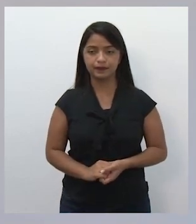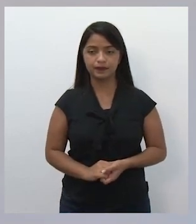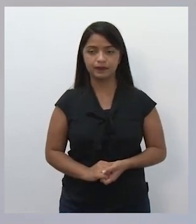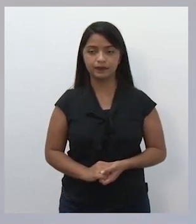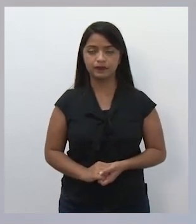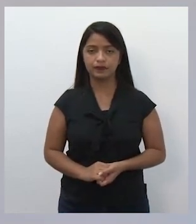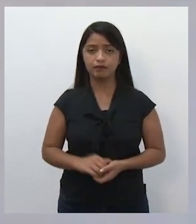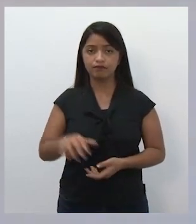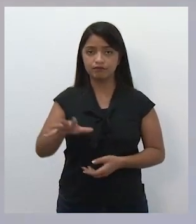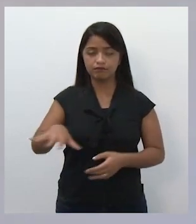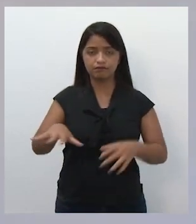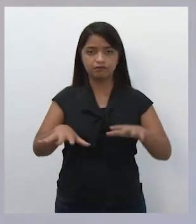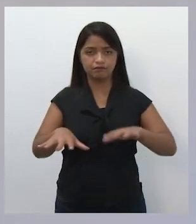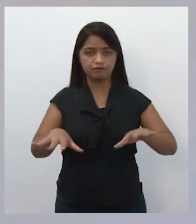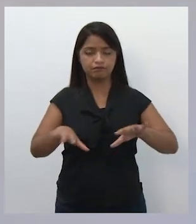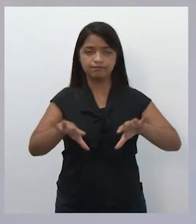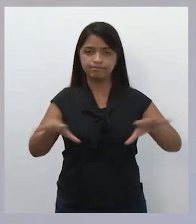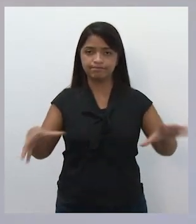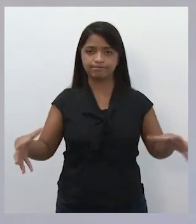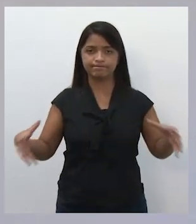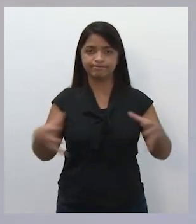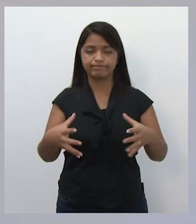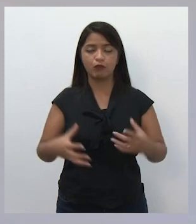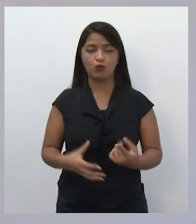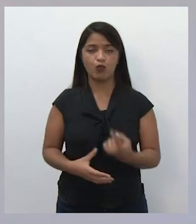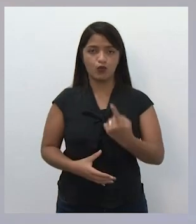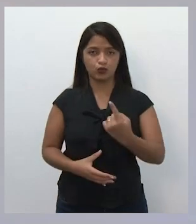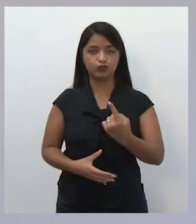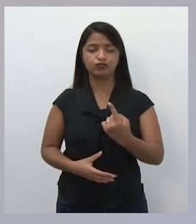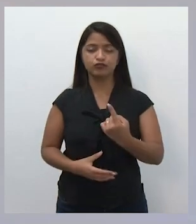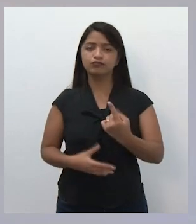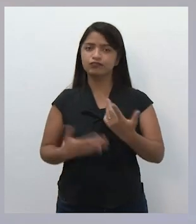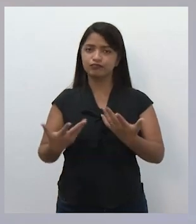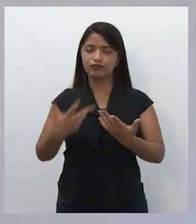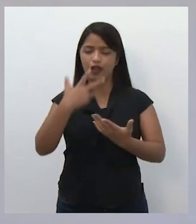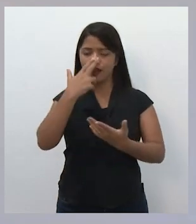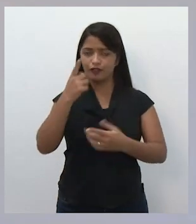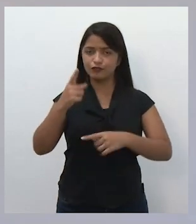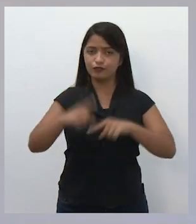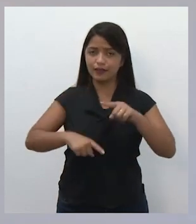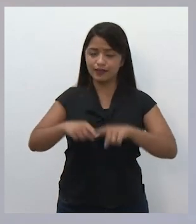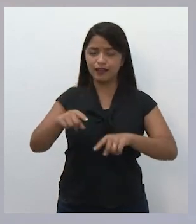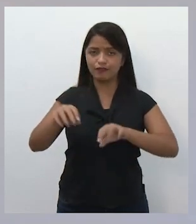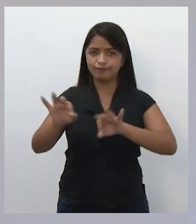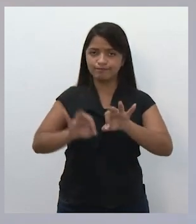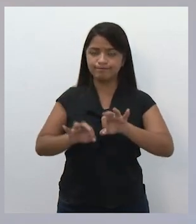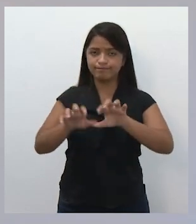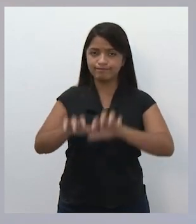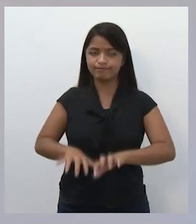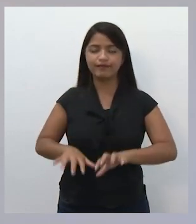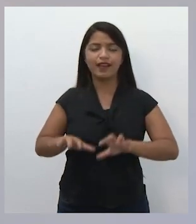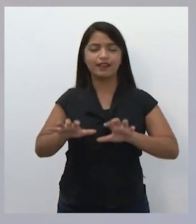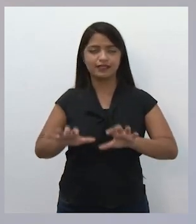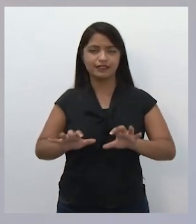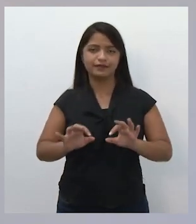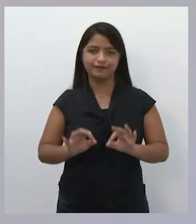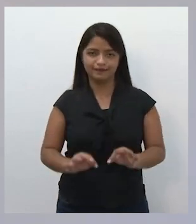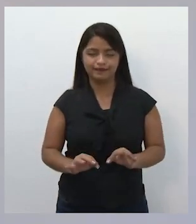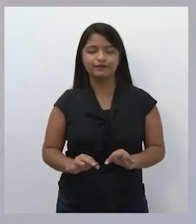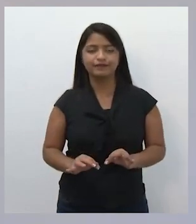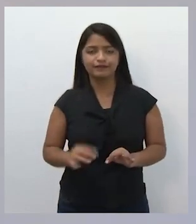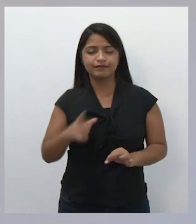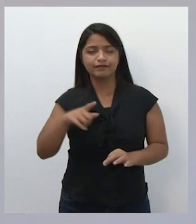parte de um grande todo, de um grande quebra-cabeça. E eu acho que a construção desse material foi um pouco disso, né? A gente foi juntando todas